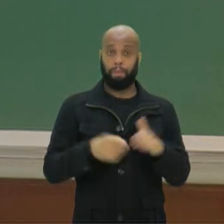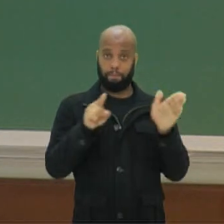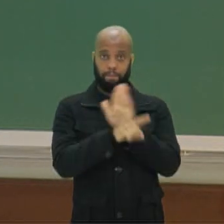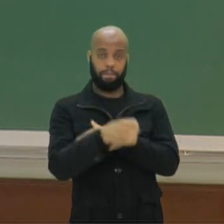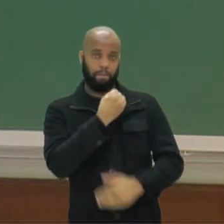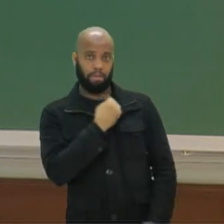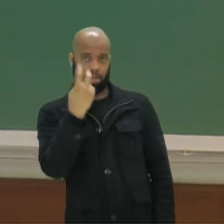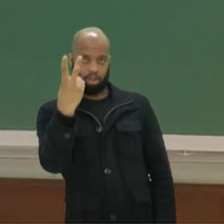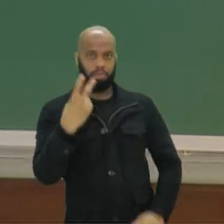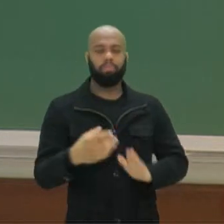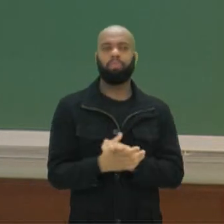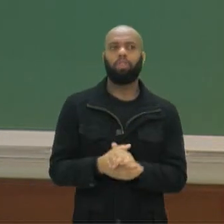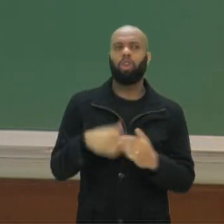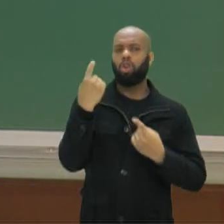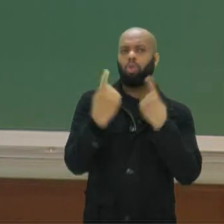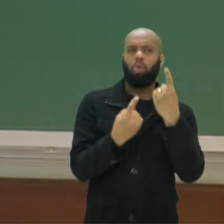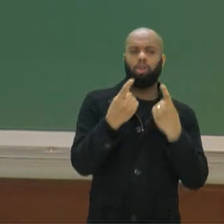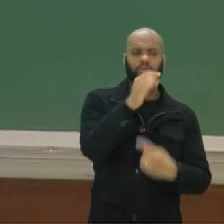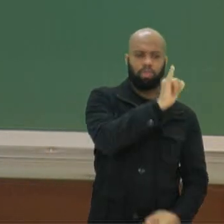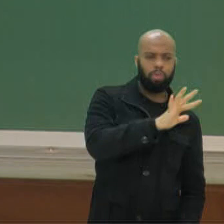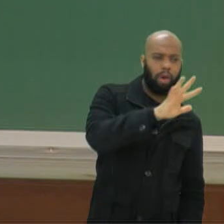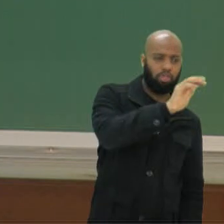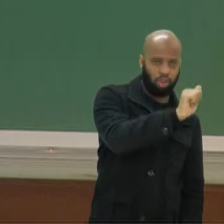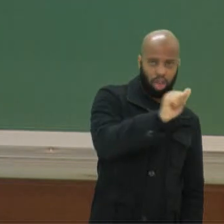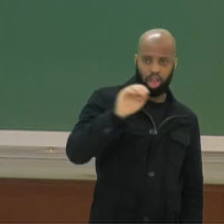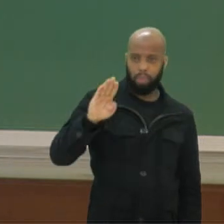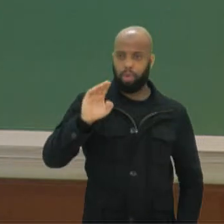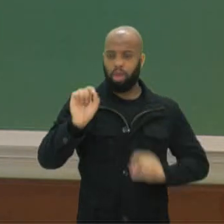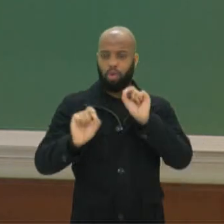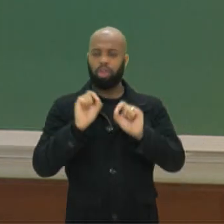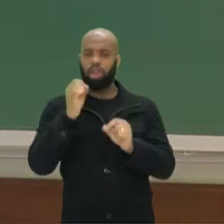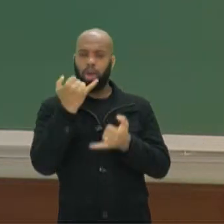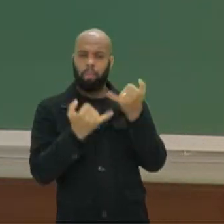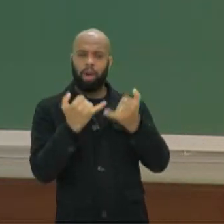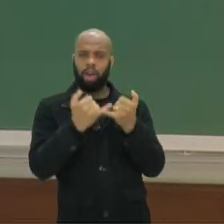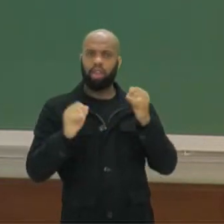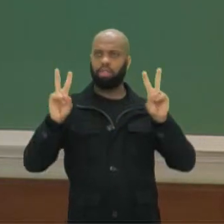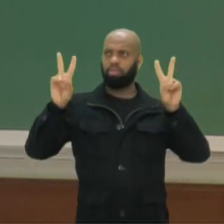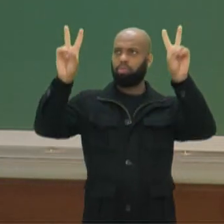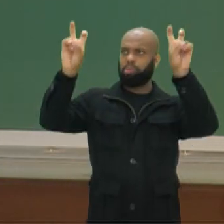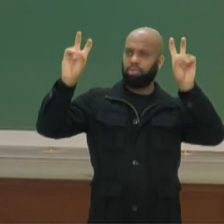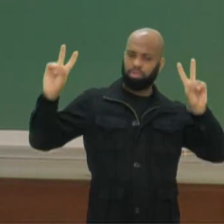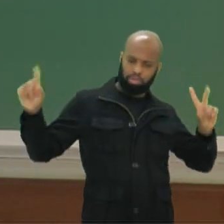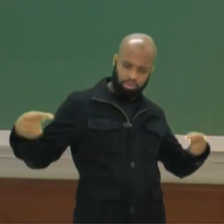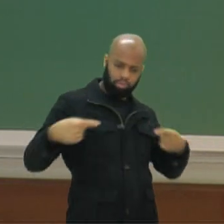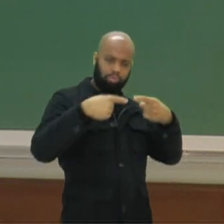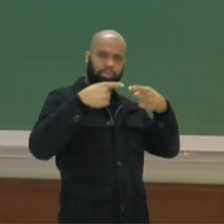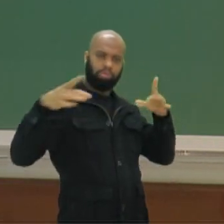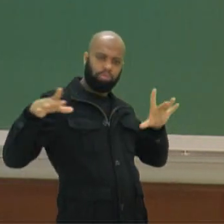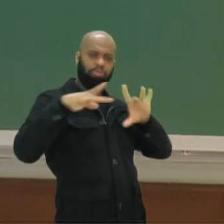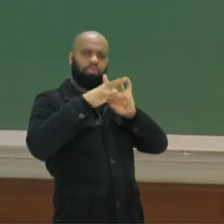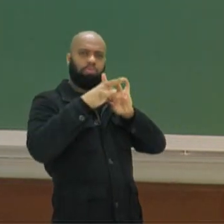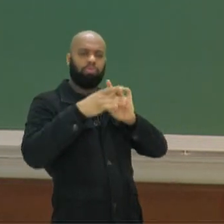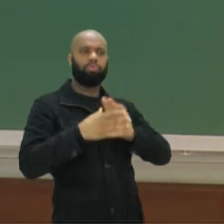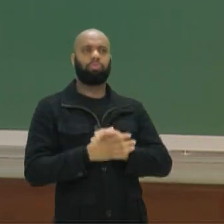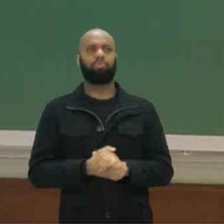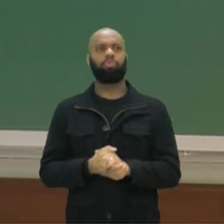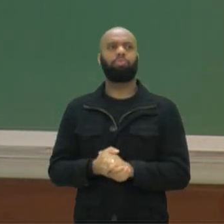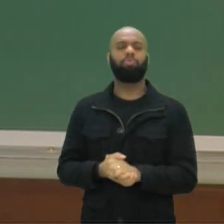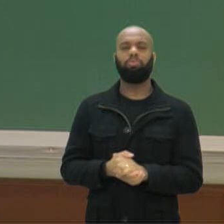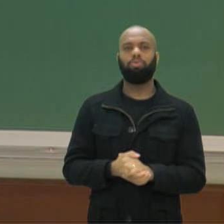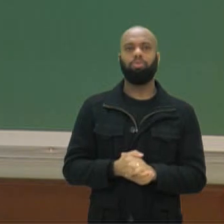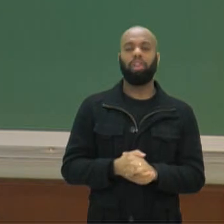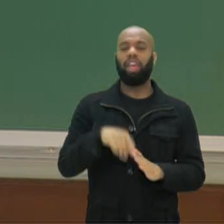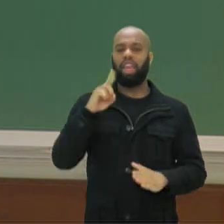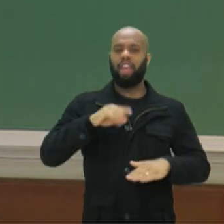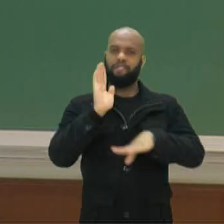número 2. Qual das duas imagens estaria mais próximo do título do texto, né? Film as an industry. Filme